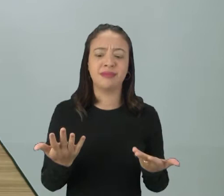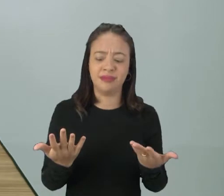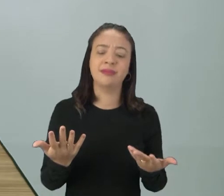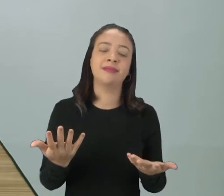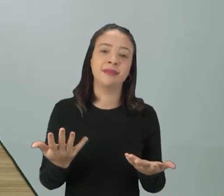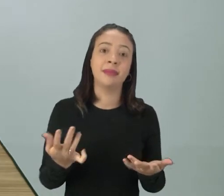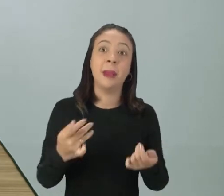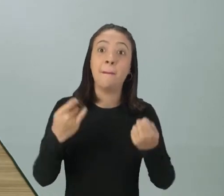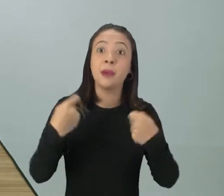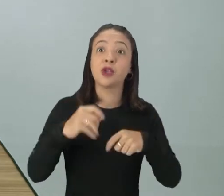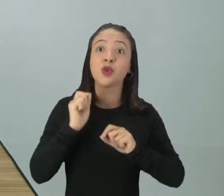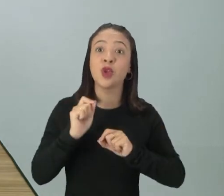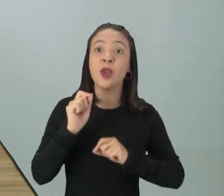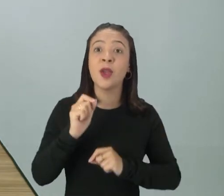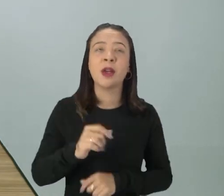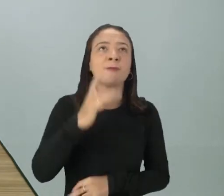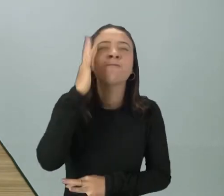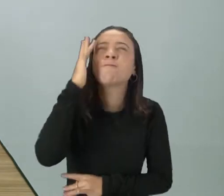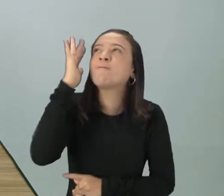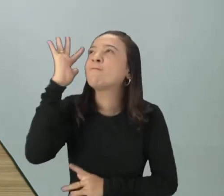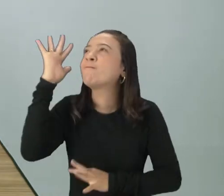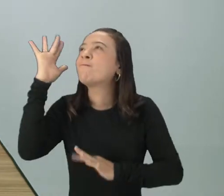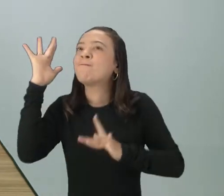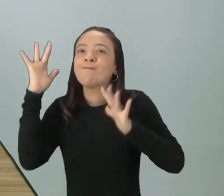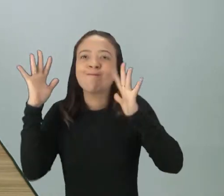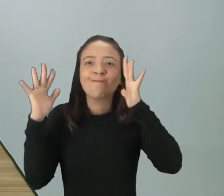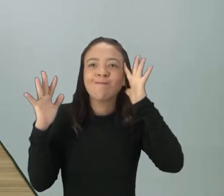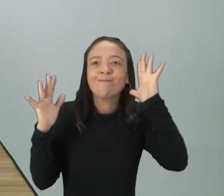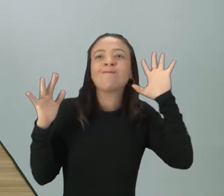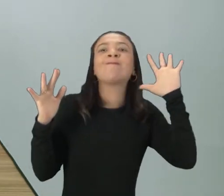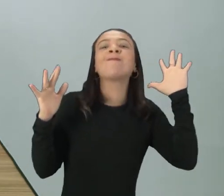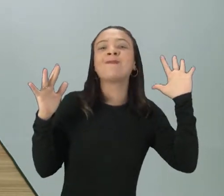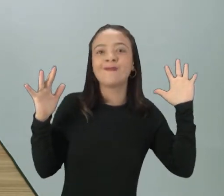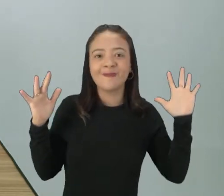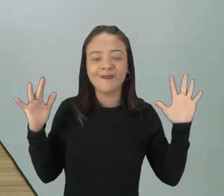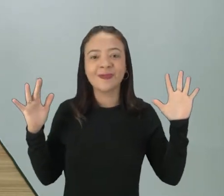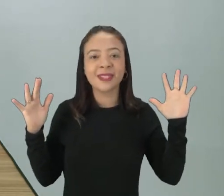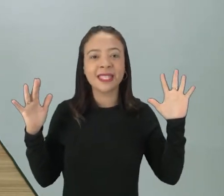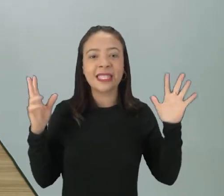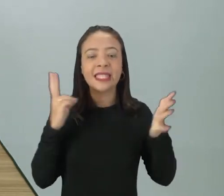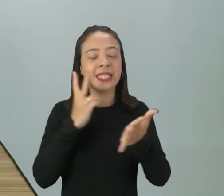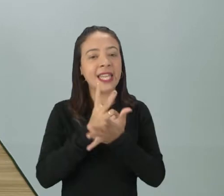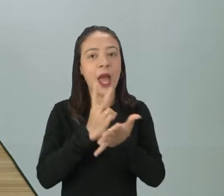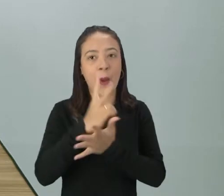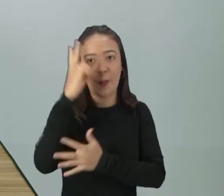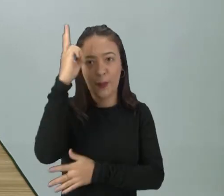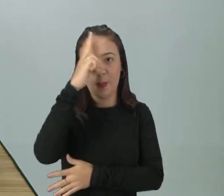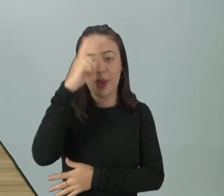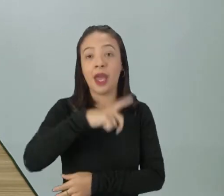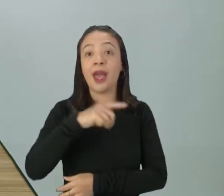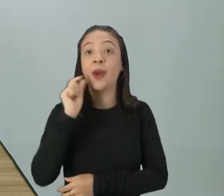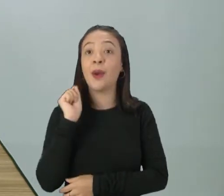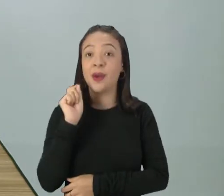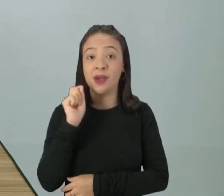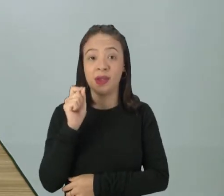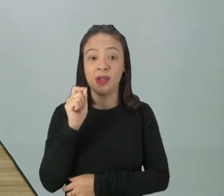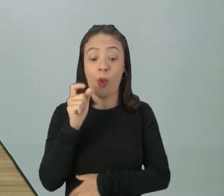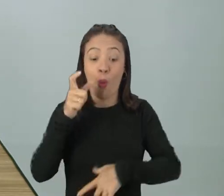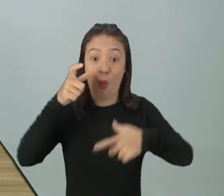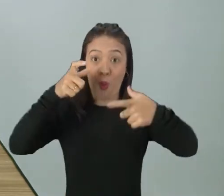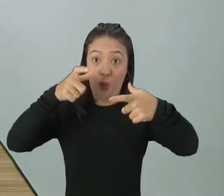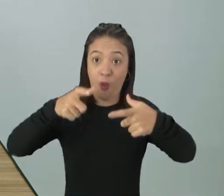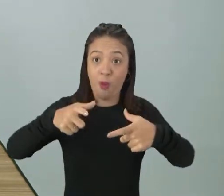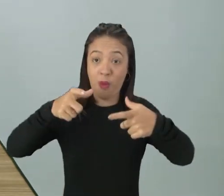precisamos usar nossa imaginação, isso mesmo. Toda história precisa ter um lugar